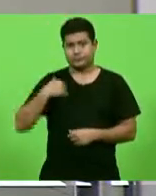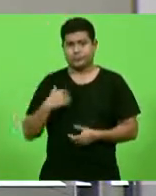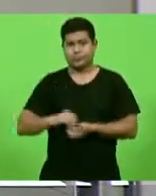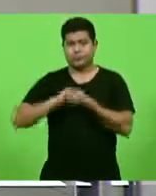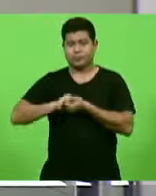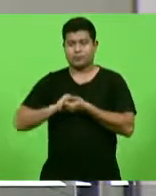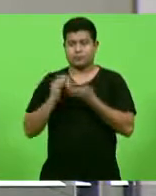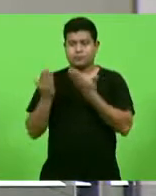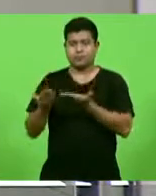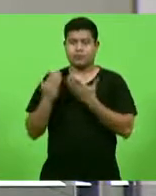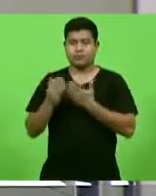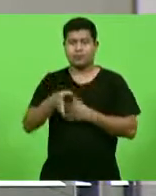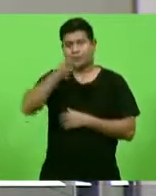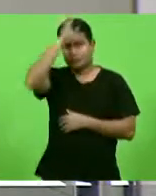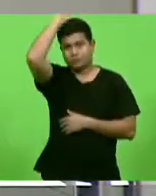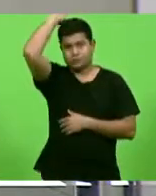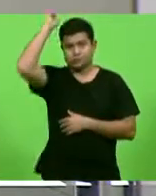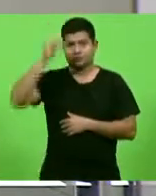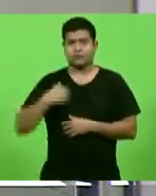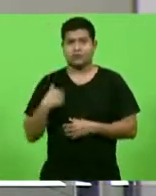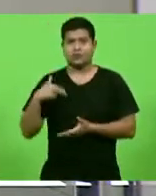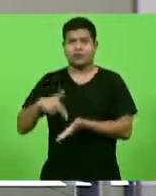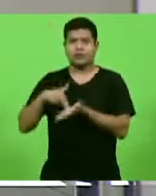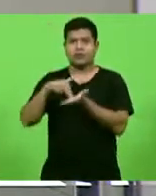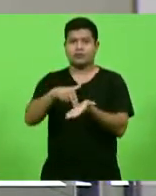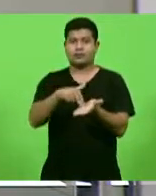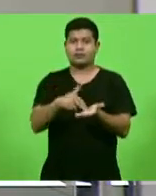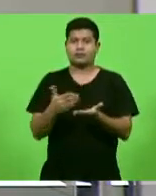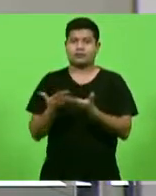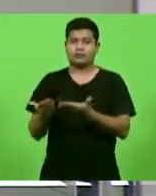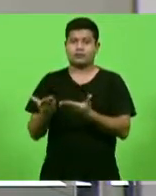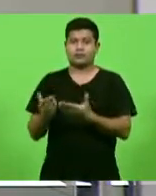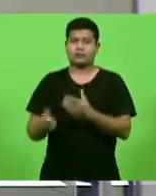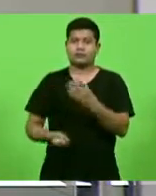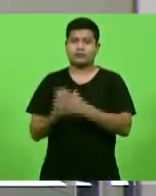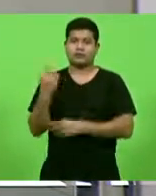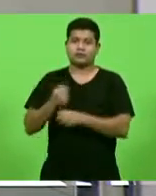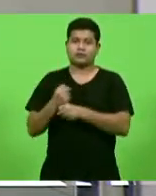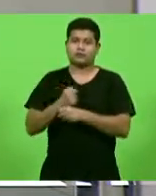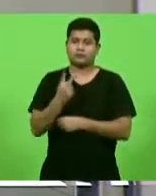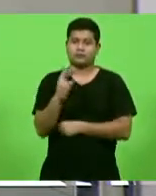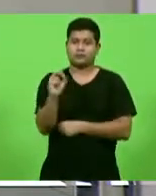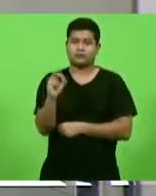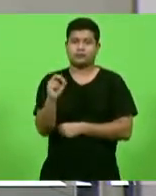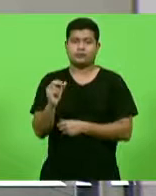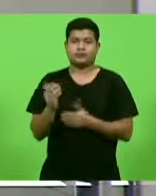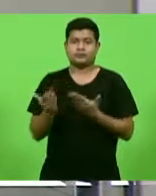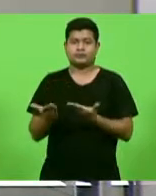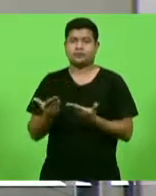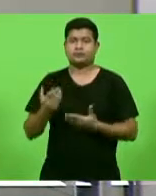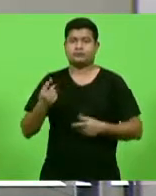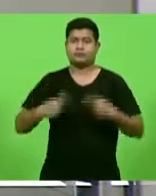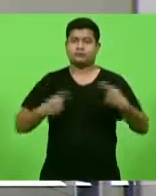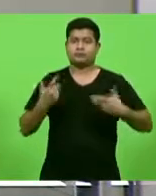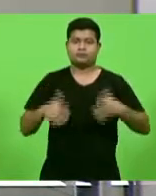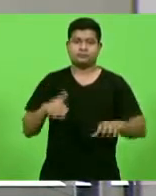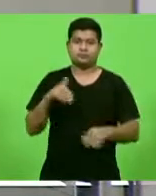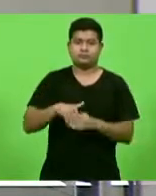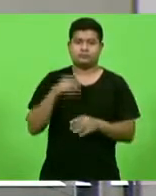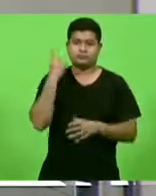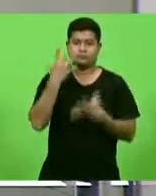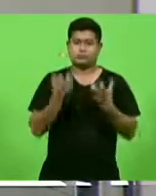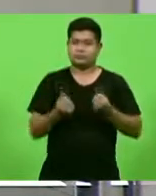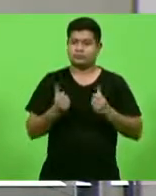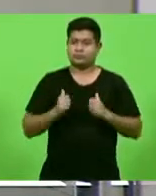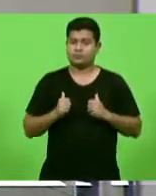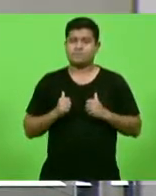de Navegantes pelos 20 anos de fundação da referida entidade. Em discussão. Não havendo quem queira discutir em votação, deputados